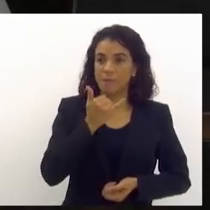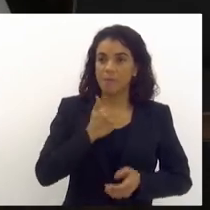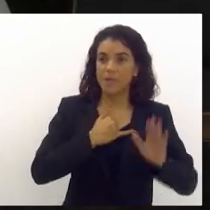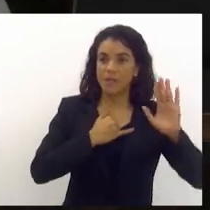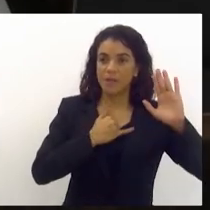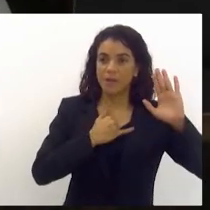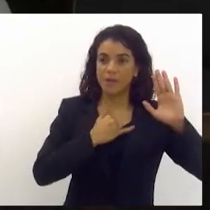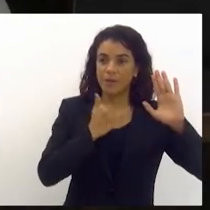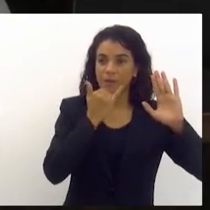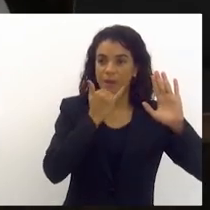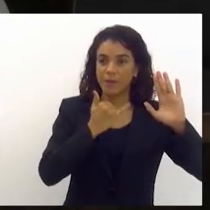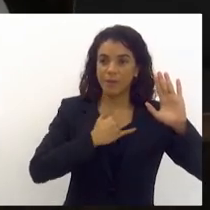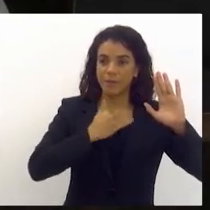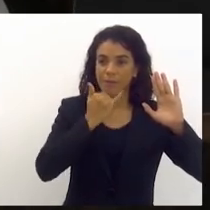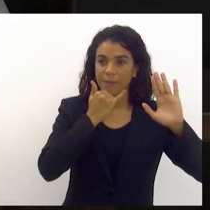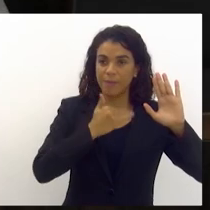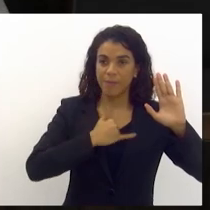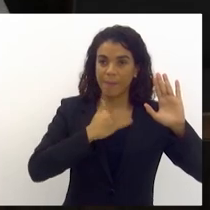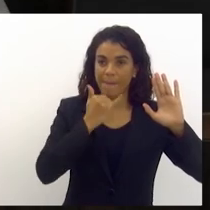Perdão.